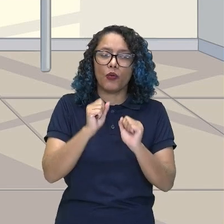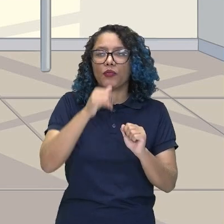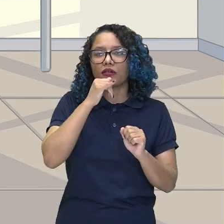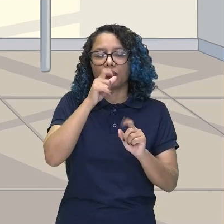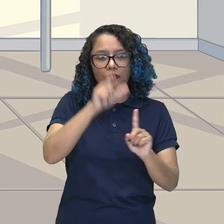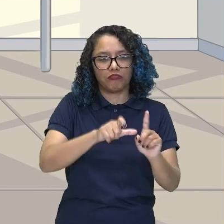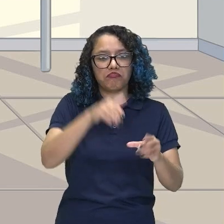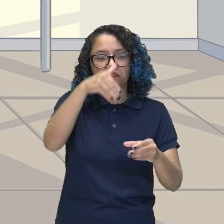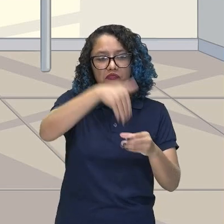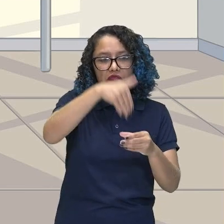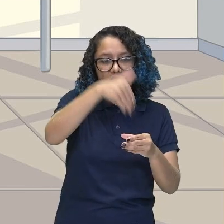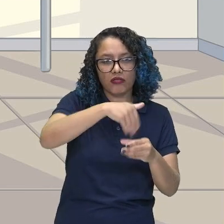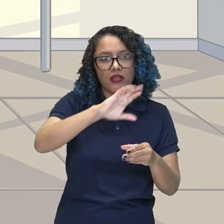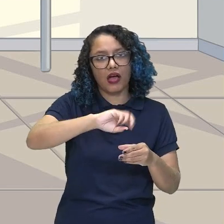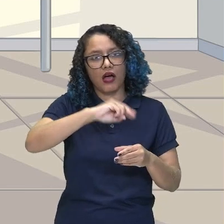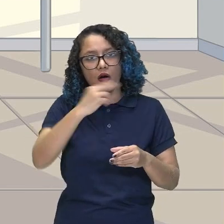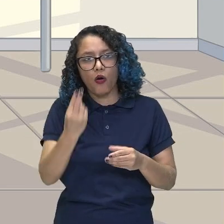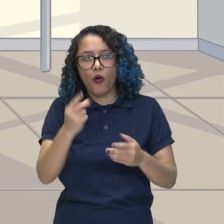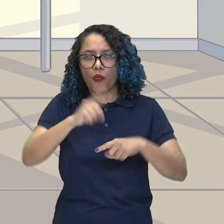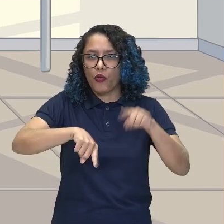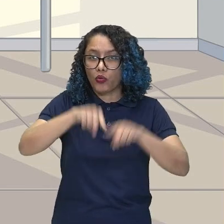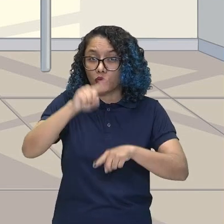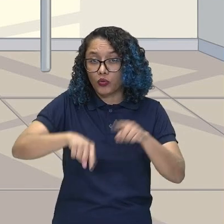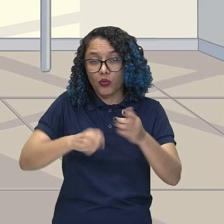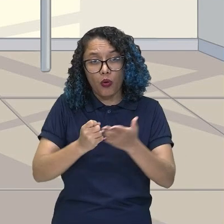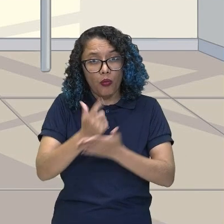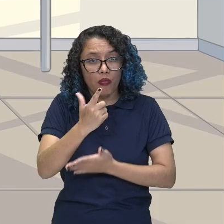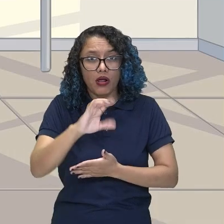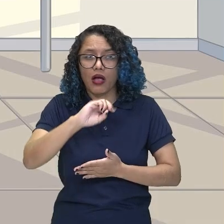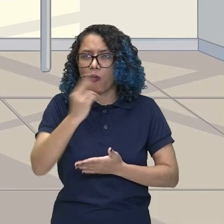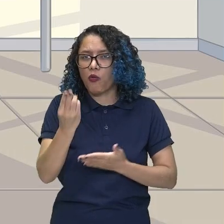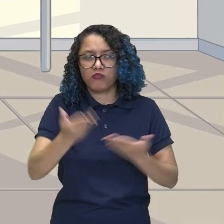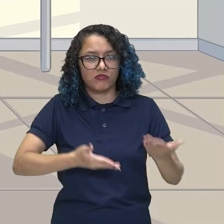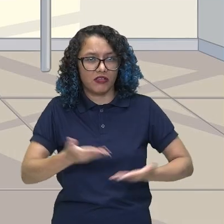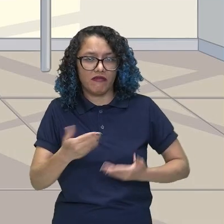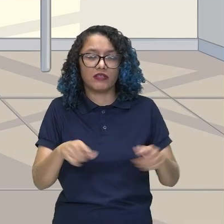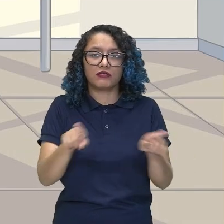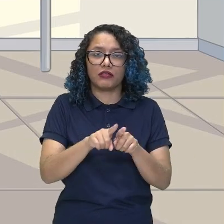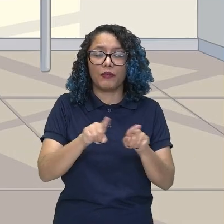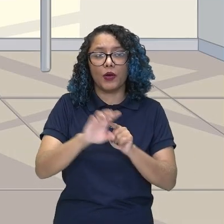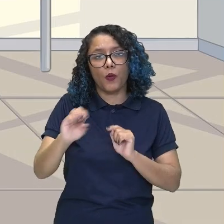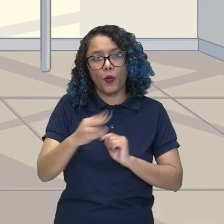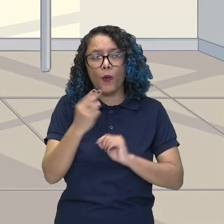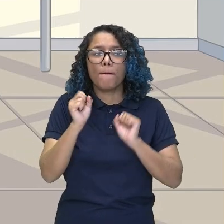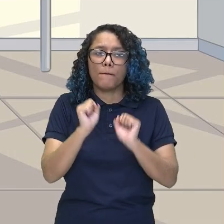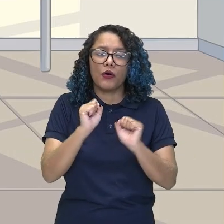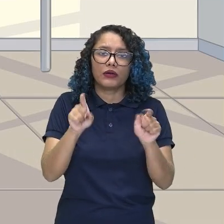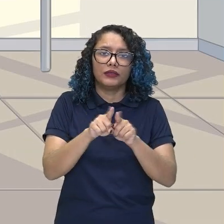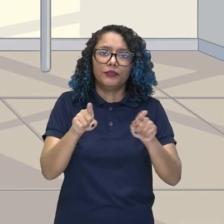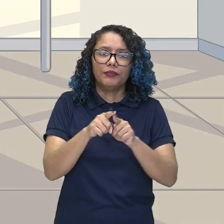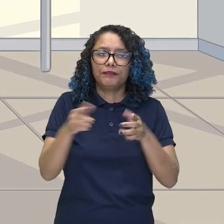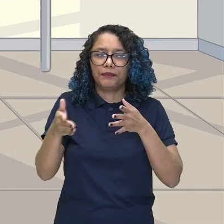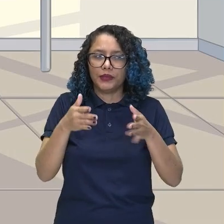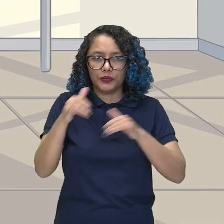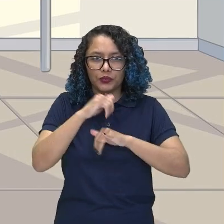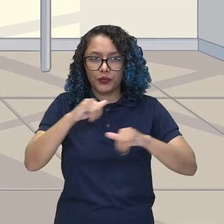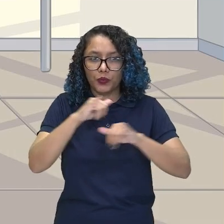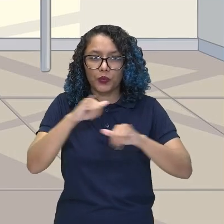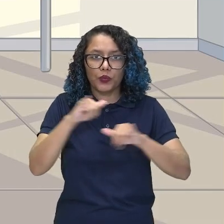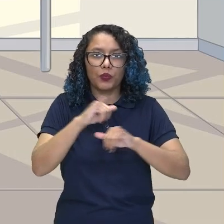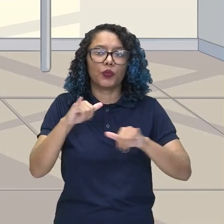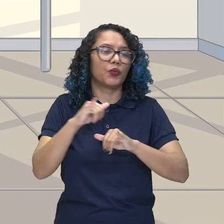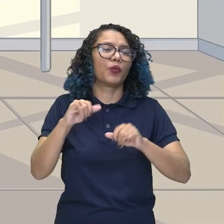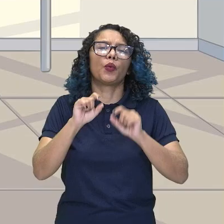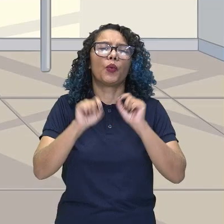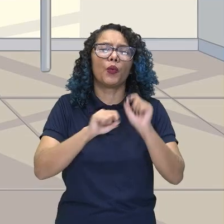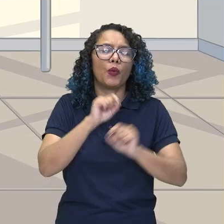alguém, seja para comprar um produto ou um serviço, ou até mesmo nas campanhas publicitárias,